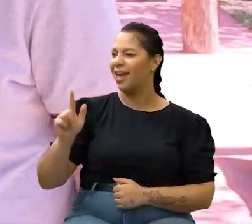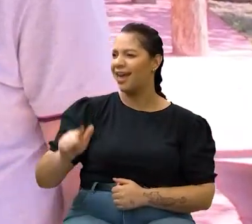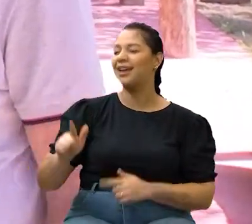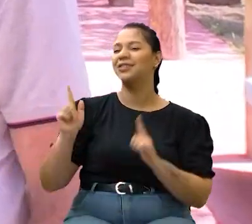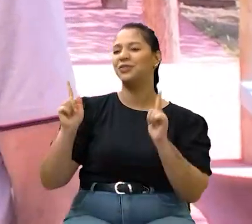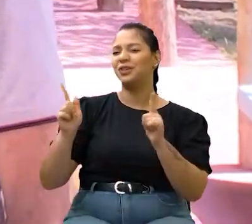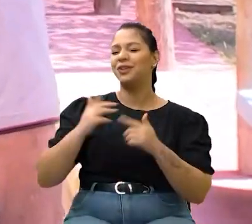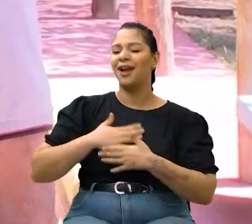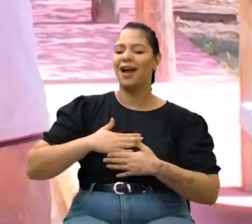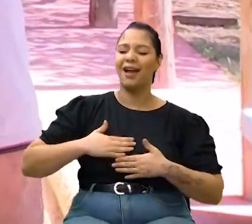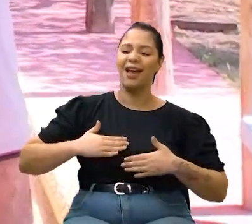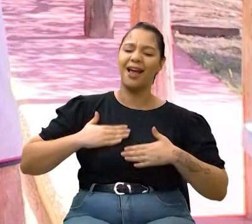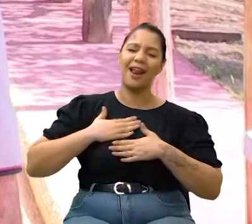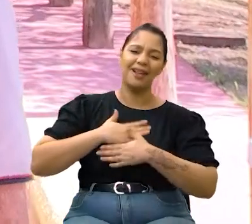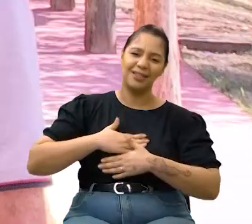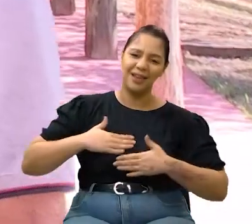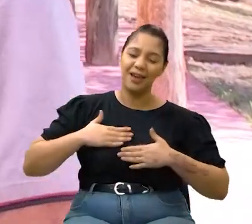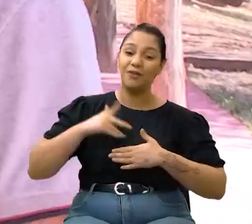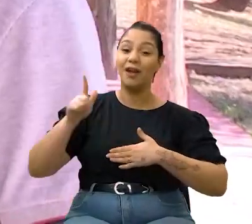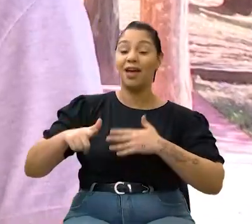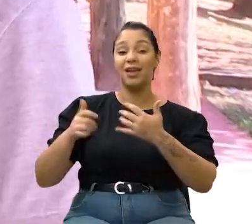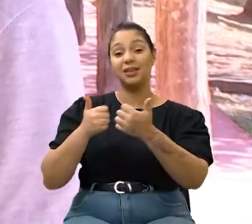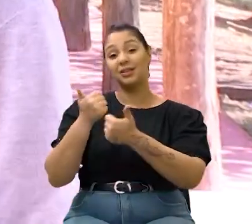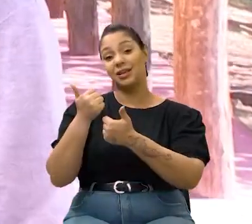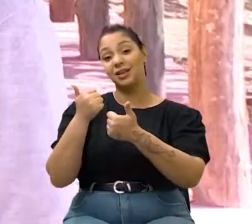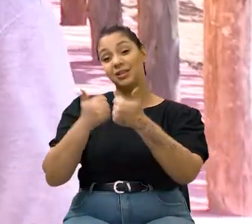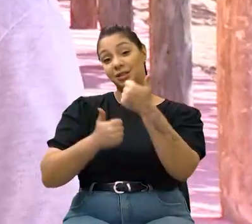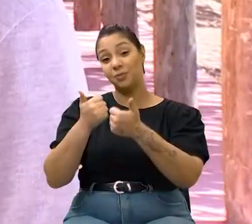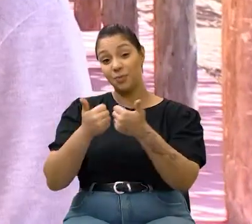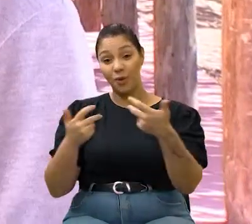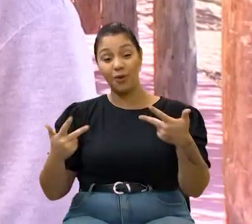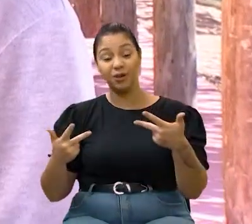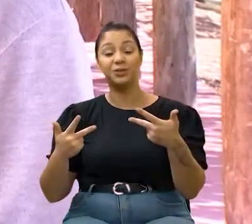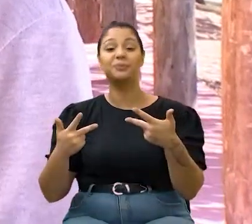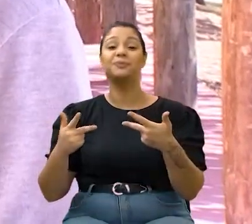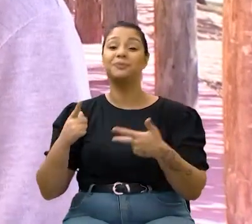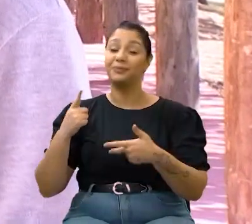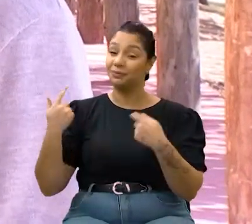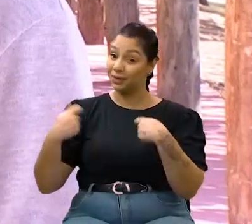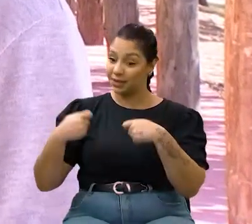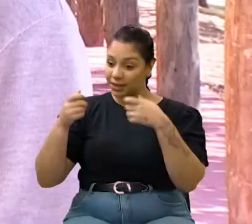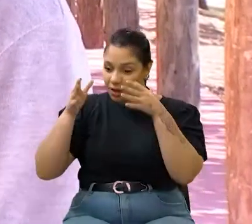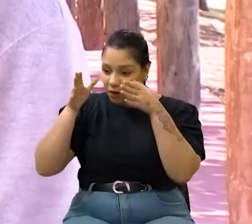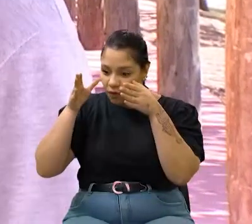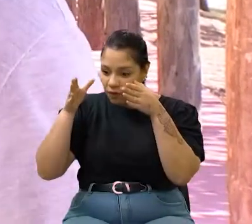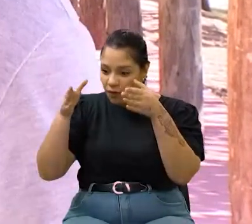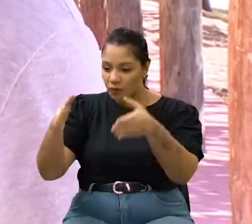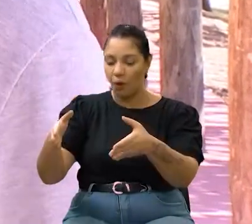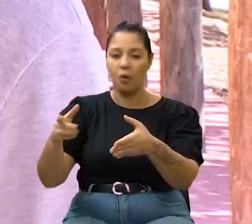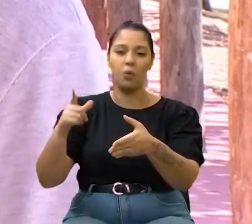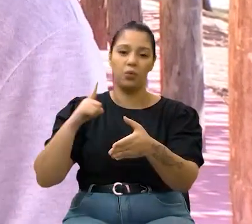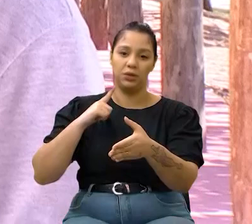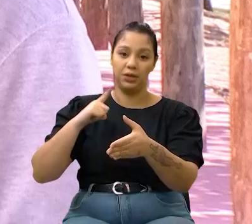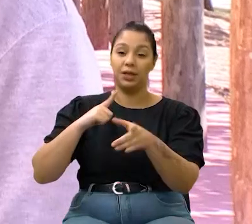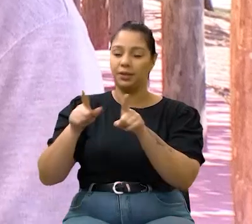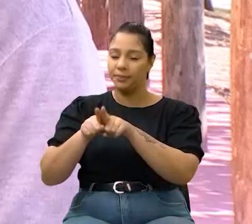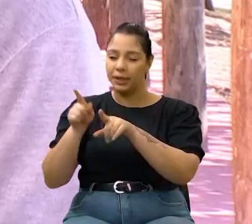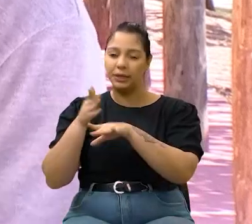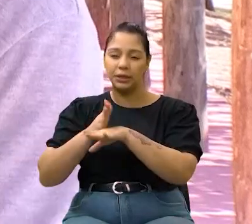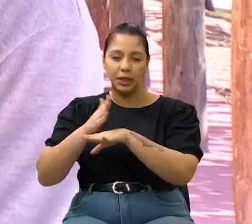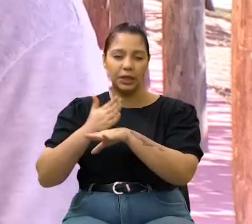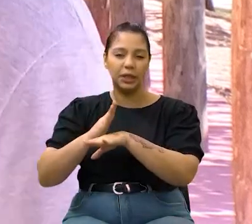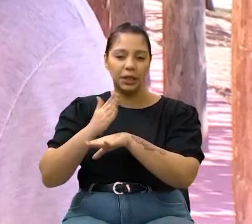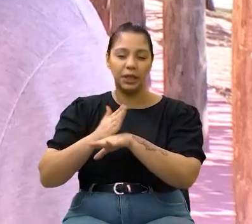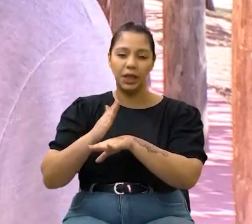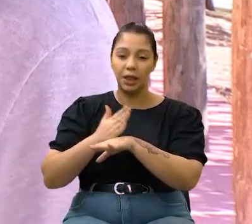certeza. É muito agradável e é um esporte que a gente tem que ter concentração, tem